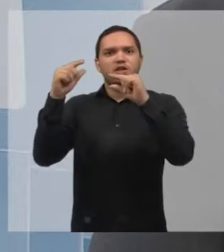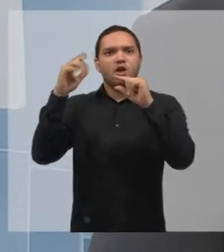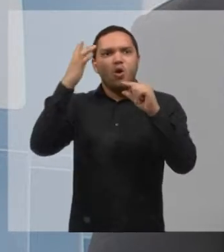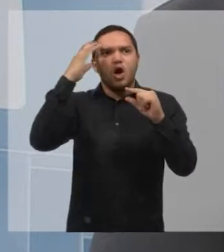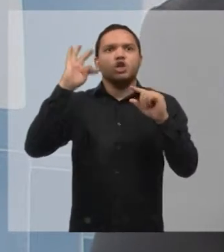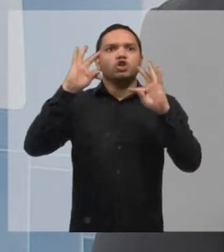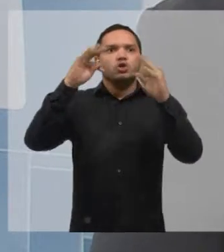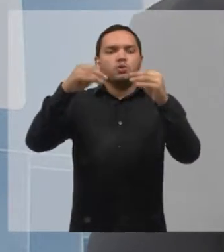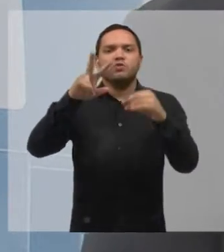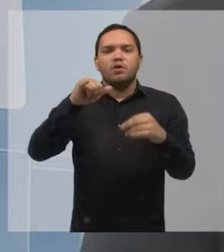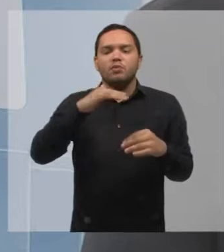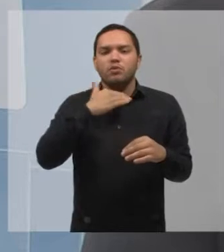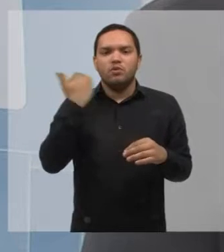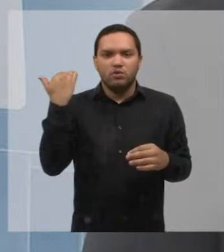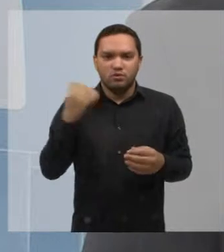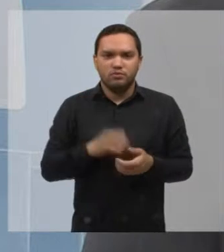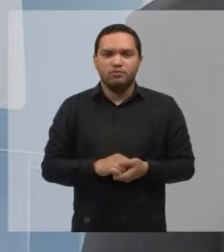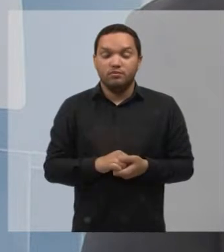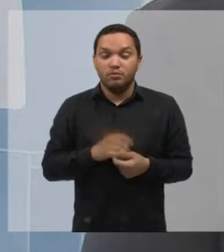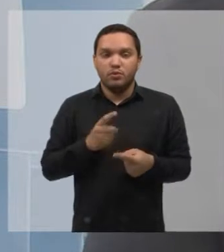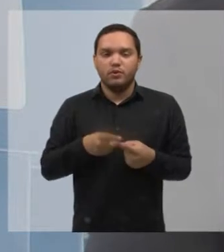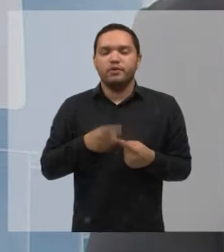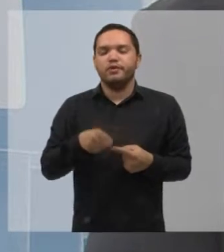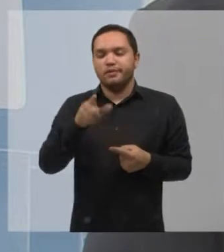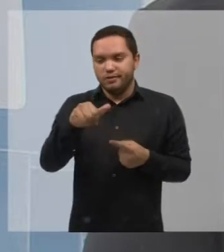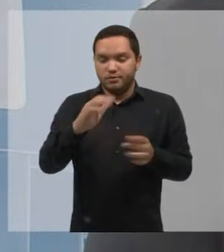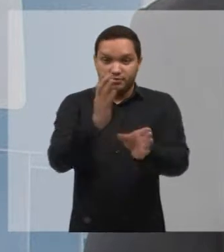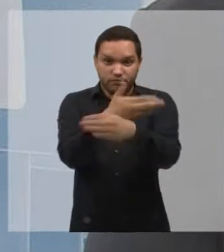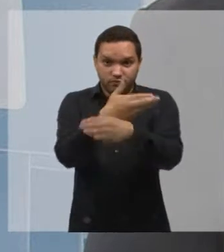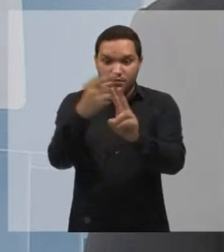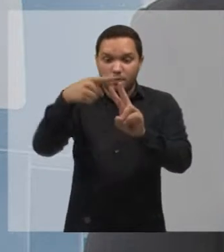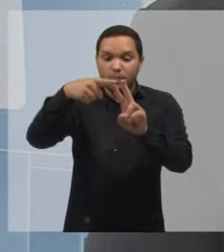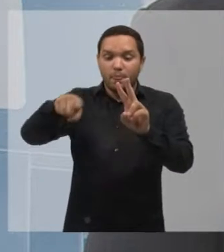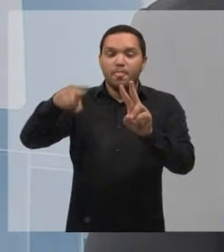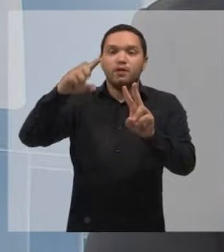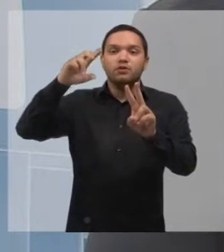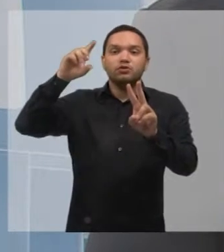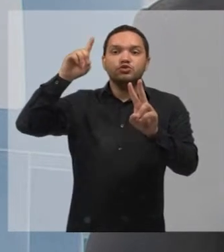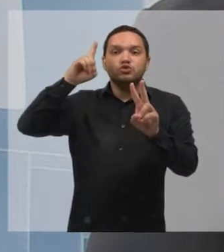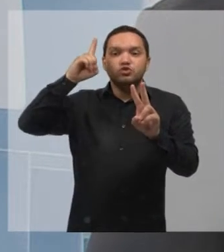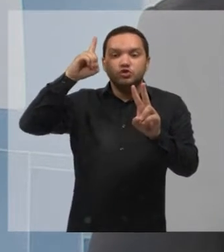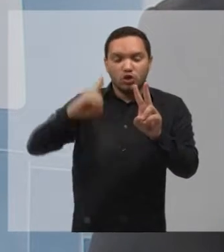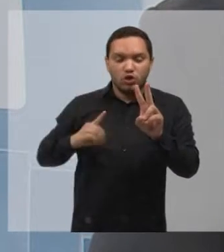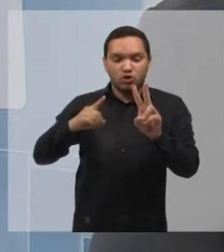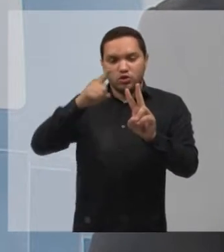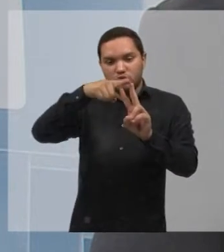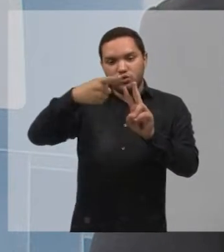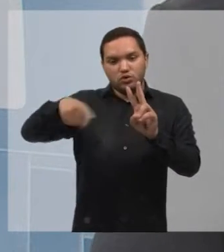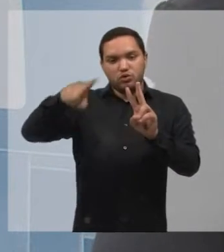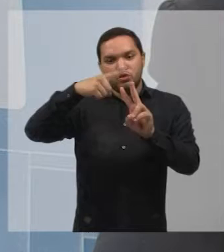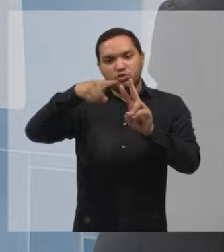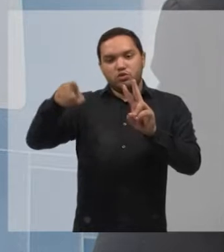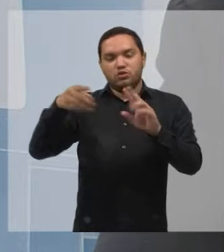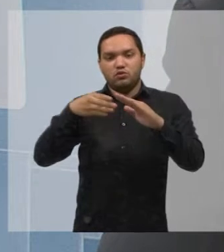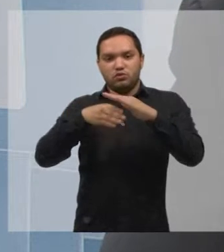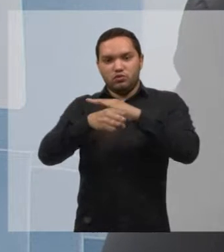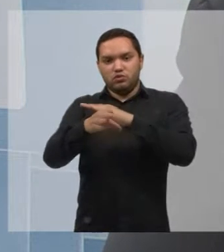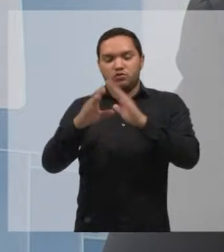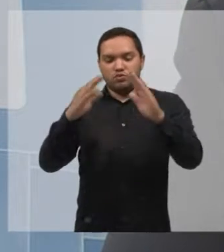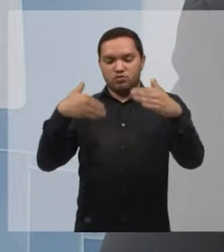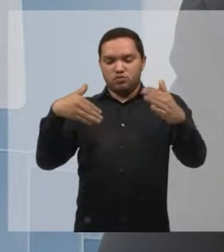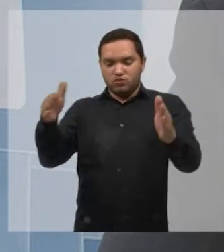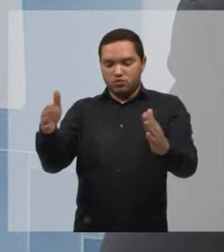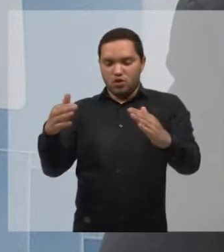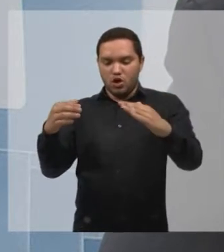Porque, irresponsavelmente, a diretoria da Vale colocou os seus funcionários abaixo de uma barragem que poderia